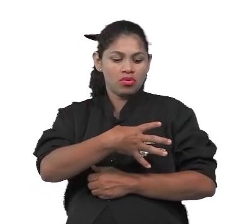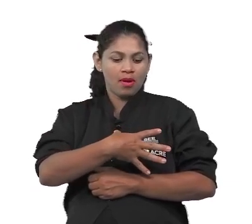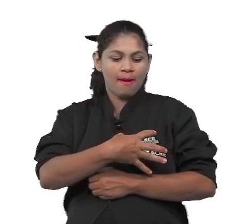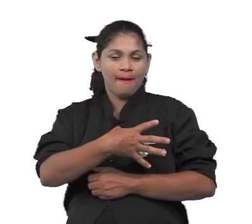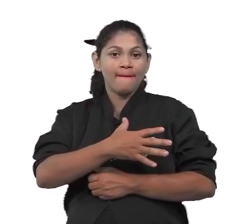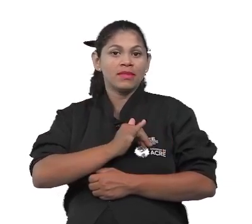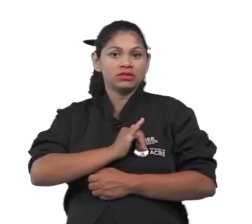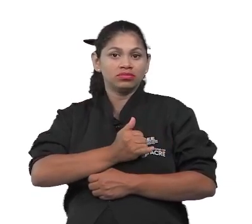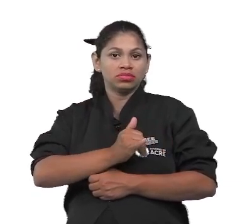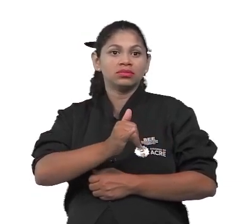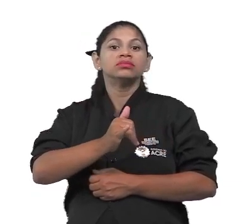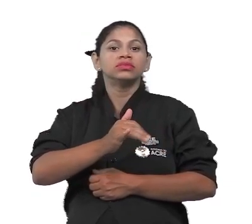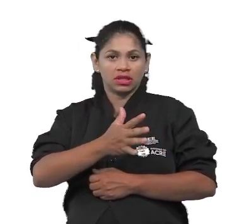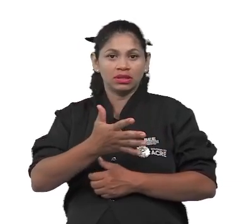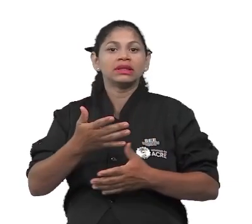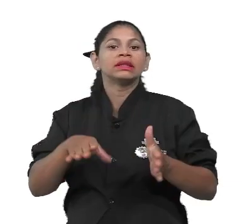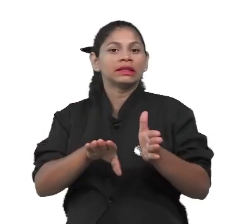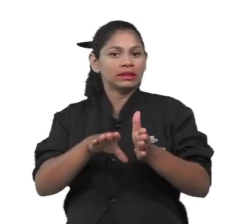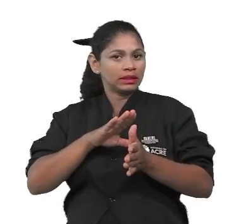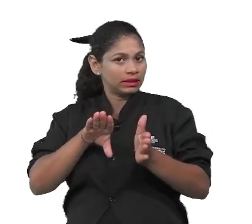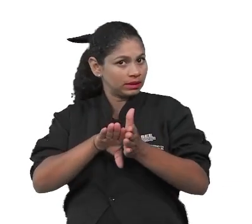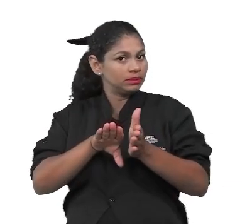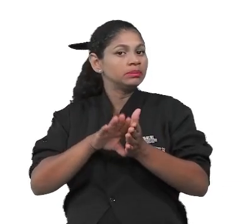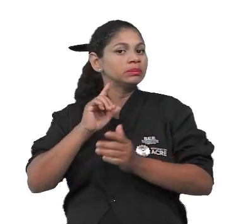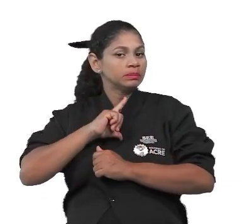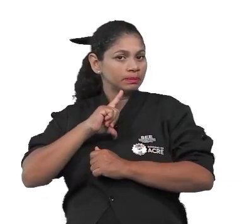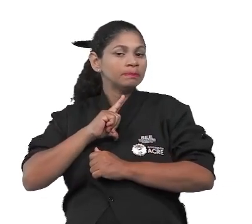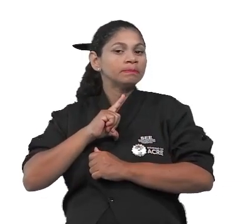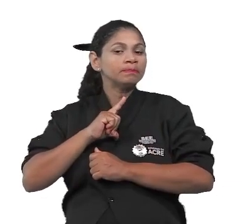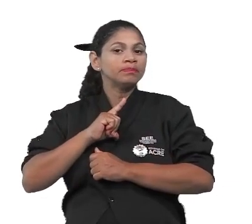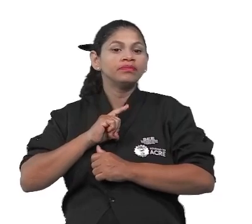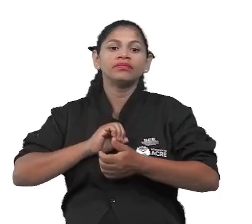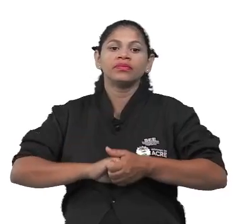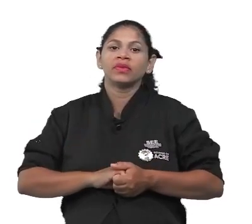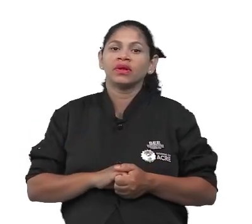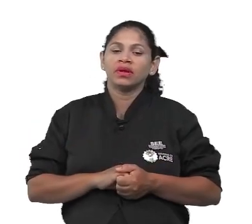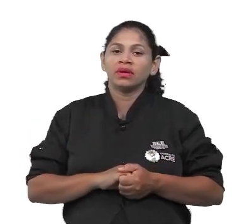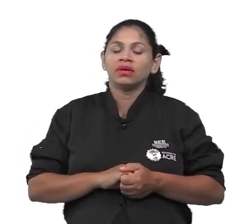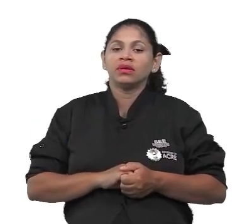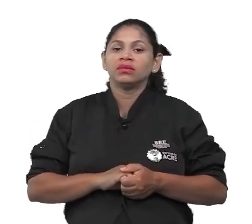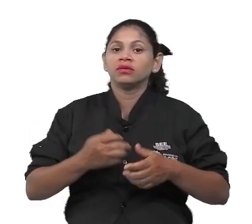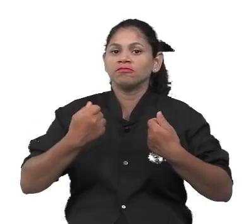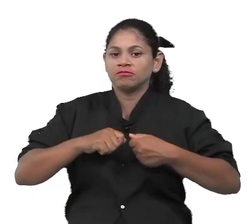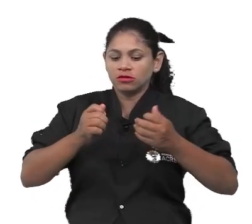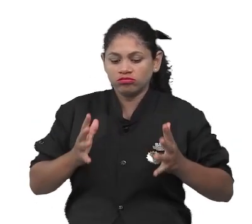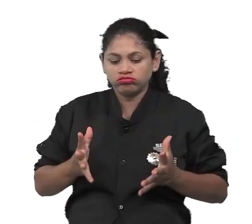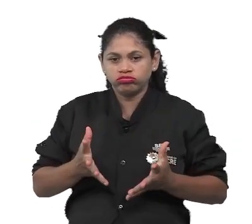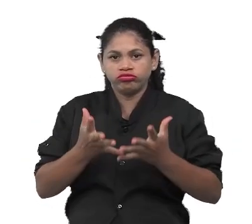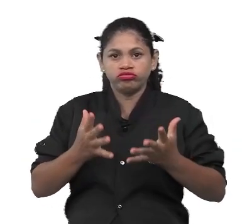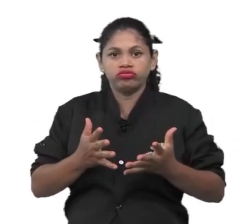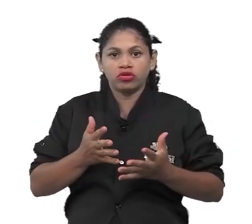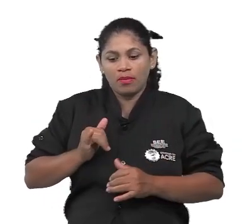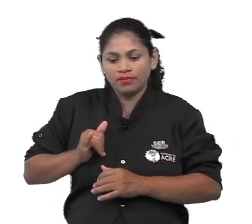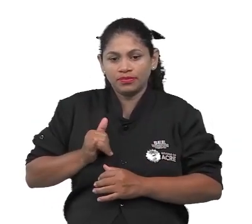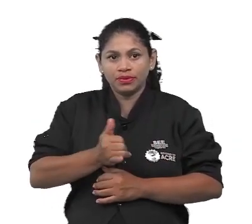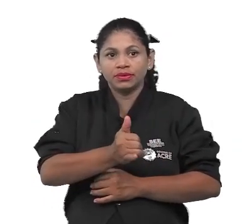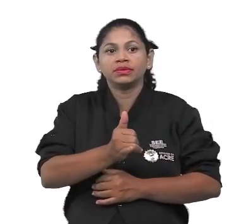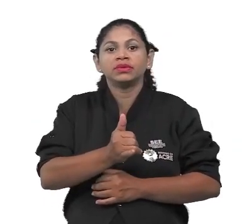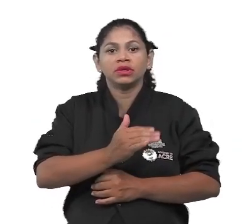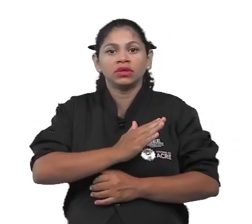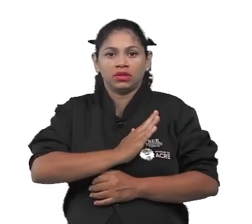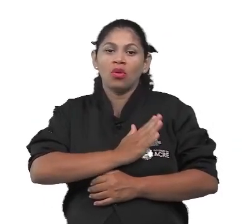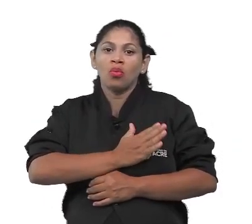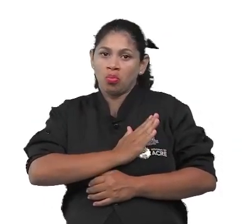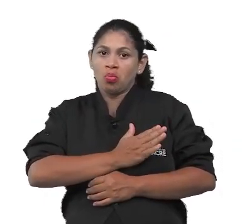né? Então, para que o coração possa bombear o sangue, ele vai precisar de impulsos elétricos, né? Então, a